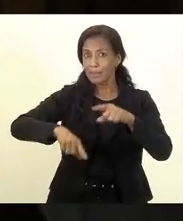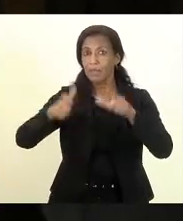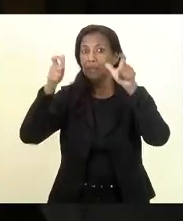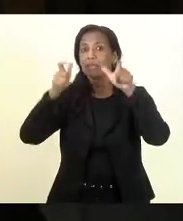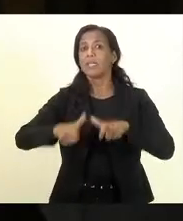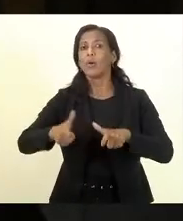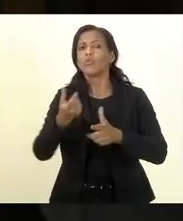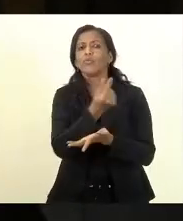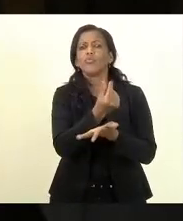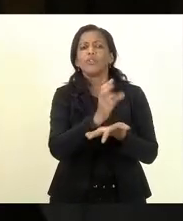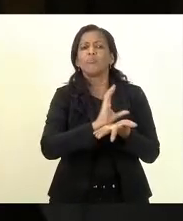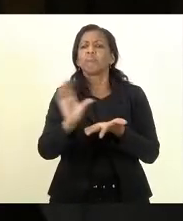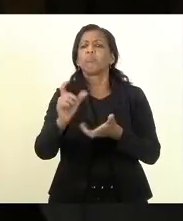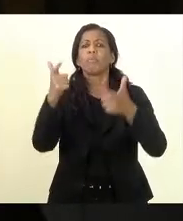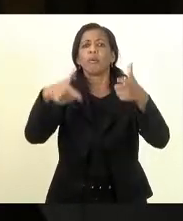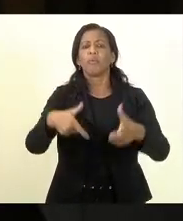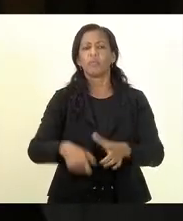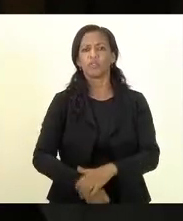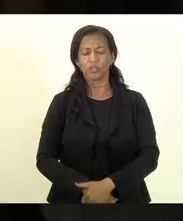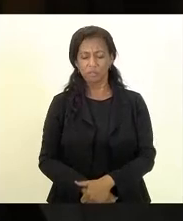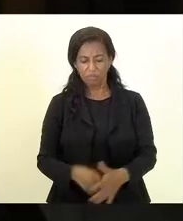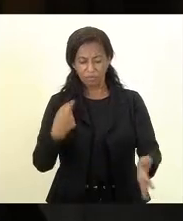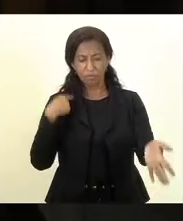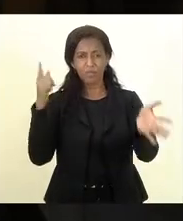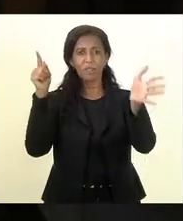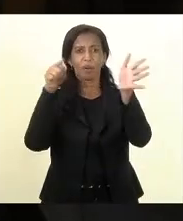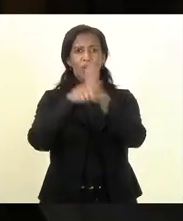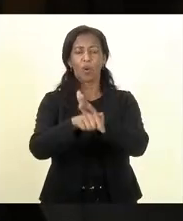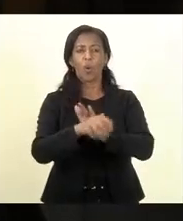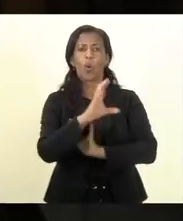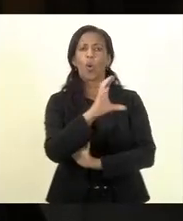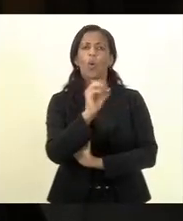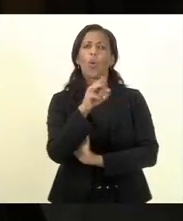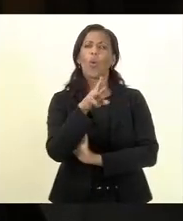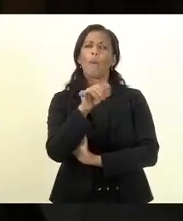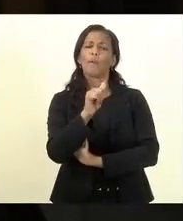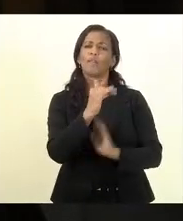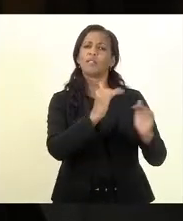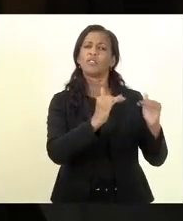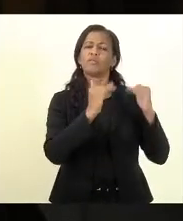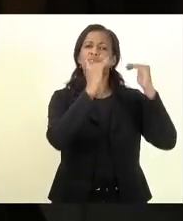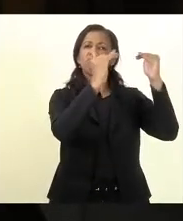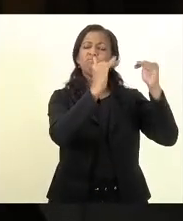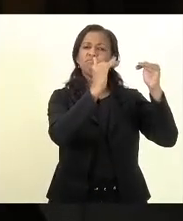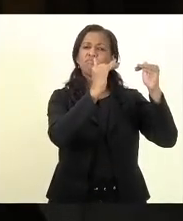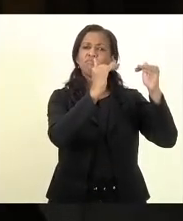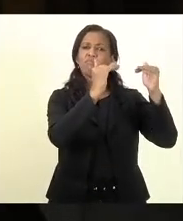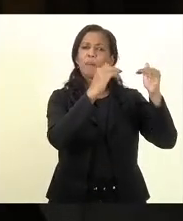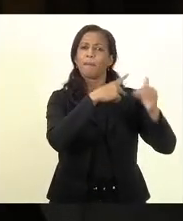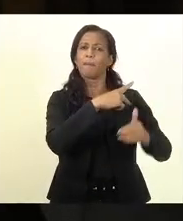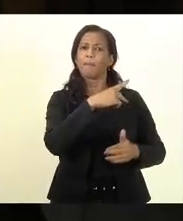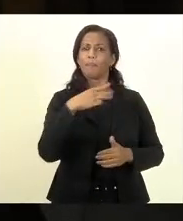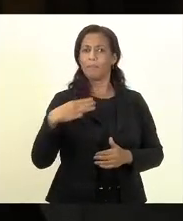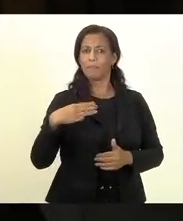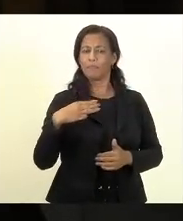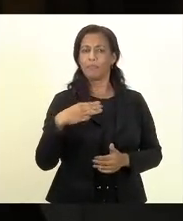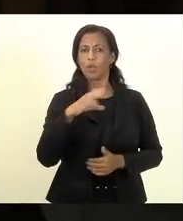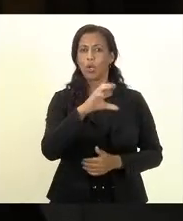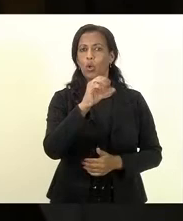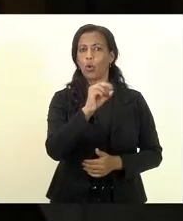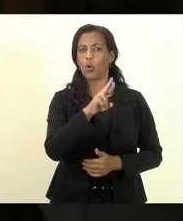está indo esse dinheiro? Eu queria fazer uma pergunta aqui ao comandante-geral da Polícia Militar, o Coronel